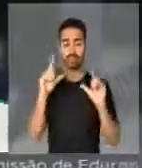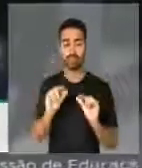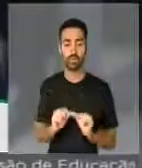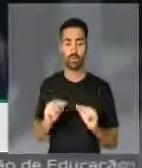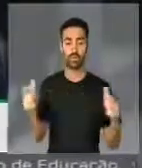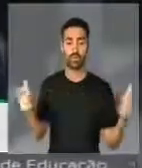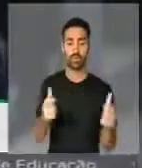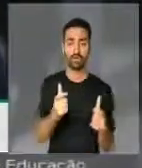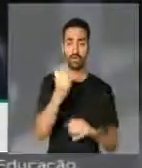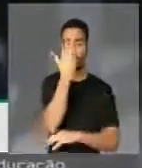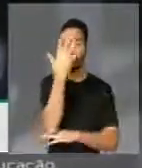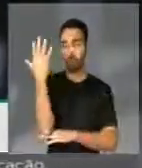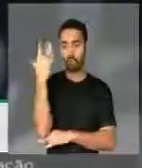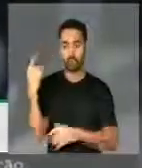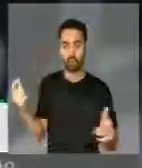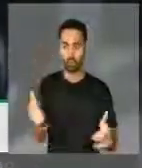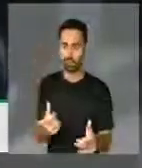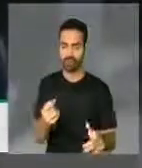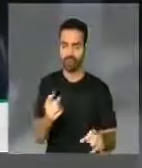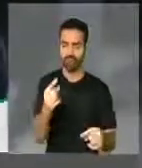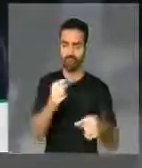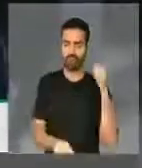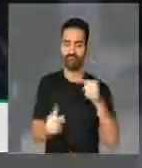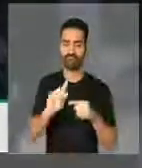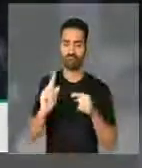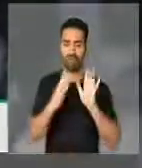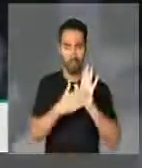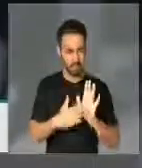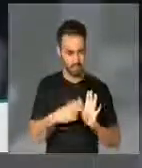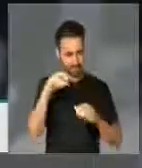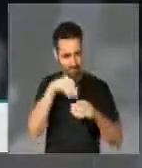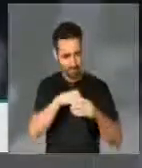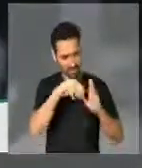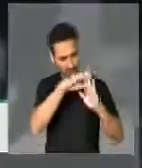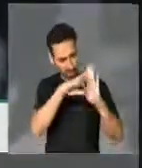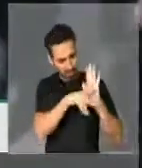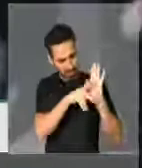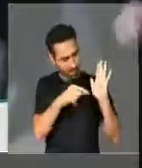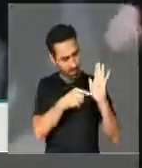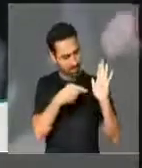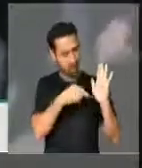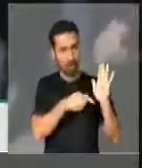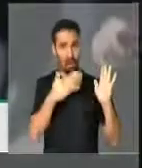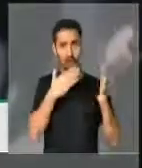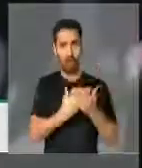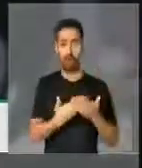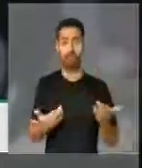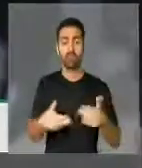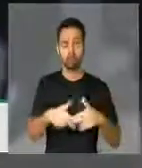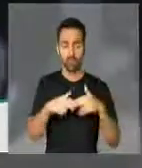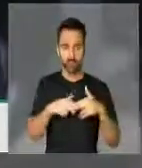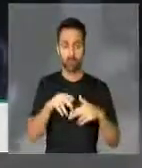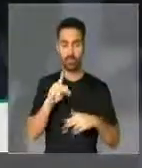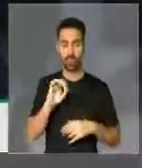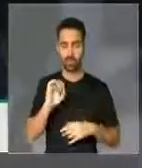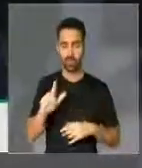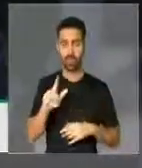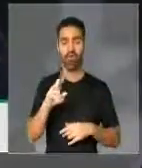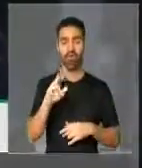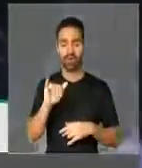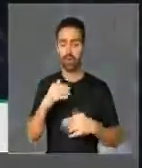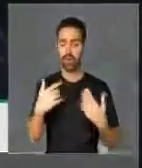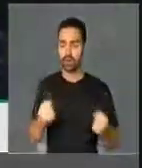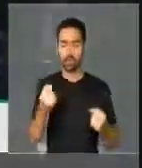parques e aquilo que está sendo proposto nessas medidas provisórias. Então o pessoal vai trabalhar pelo processo de